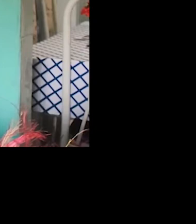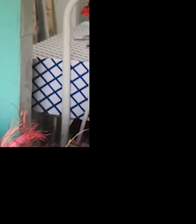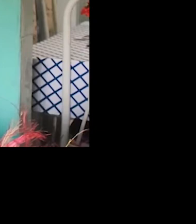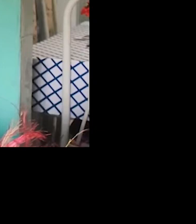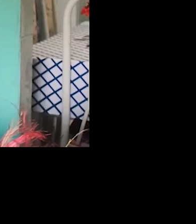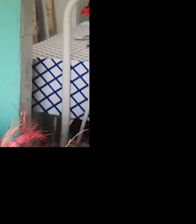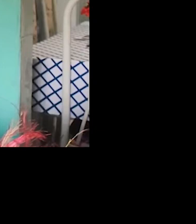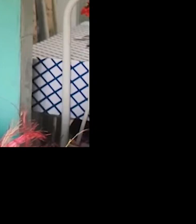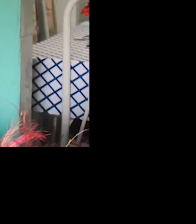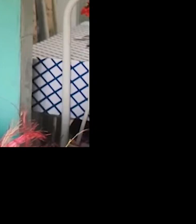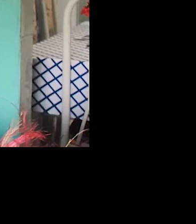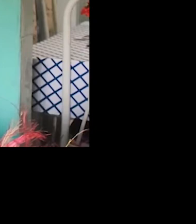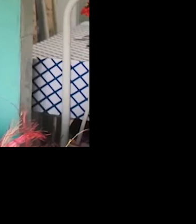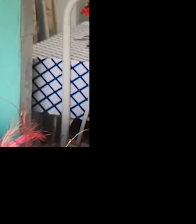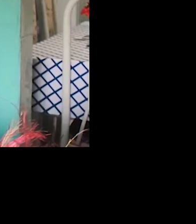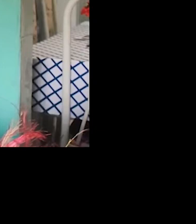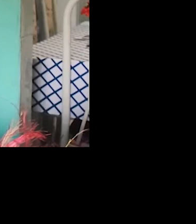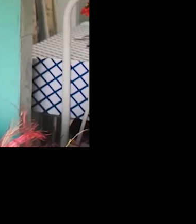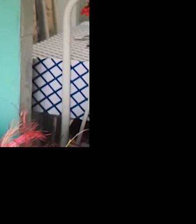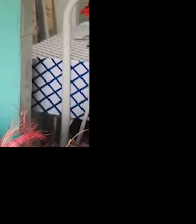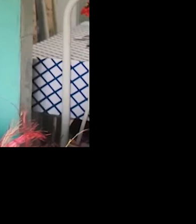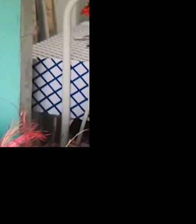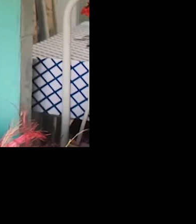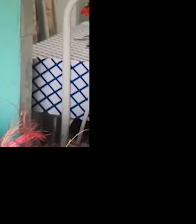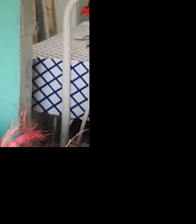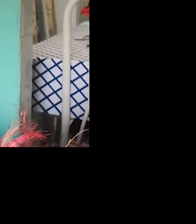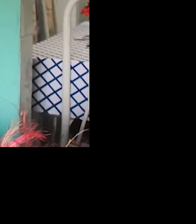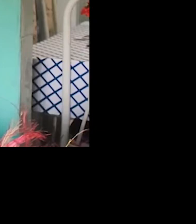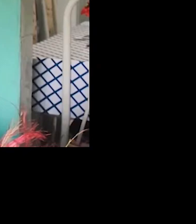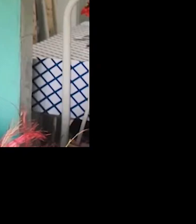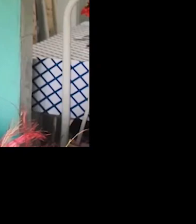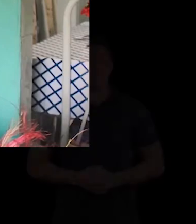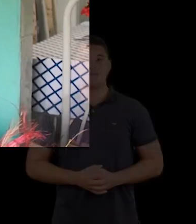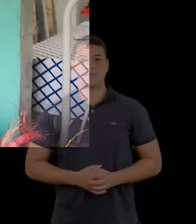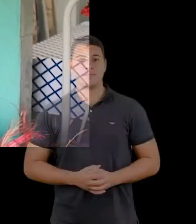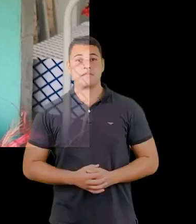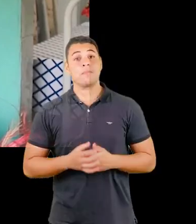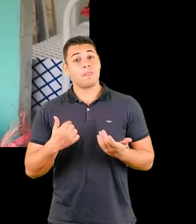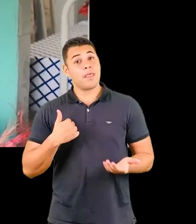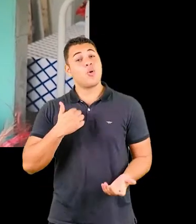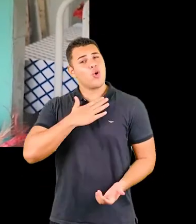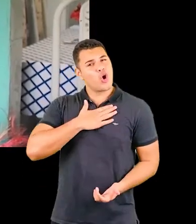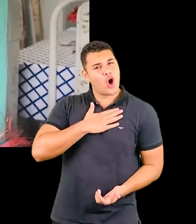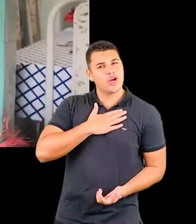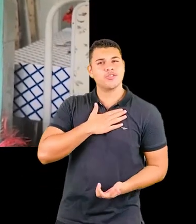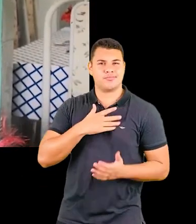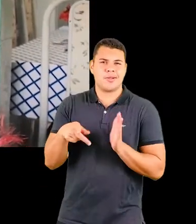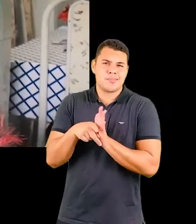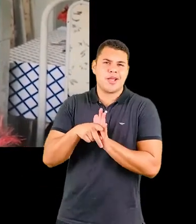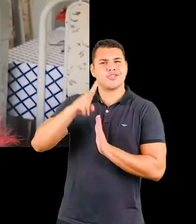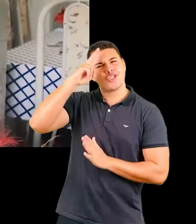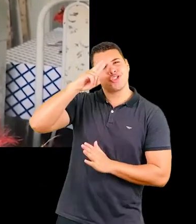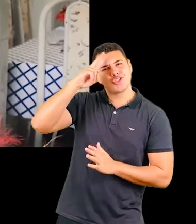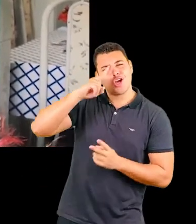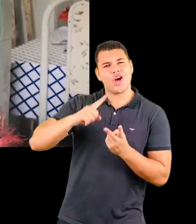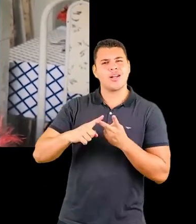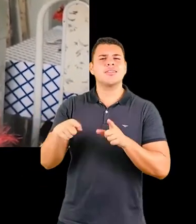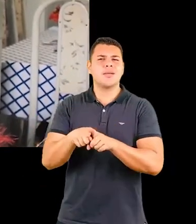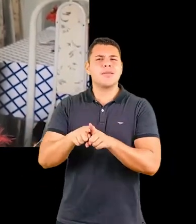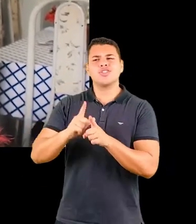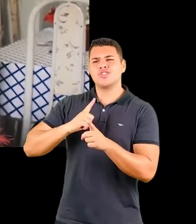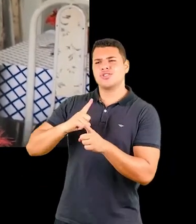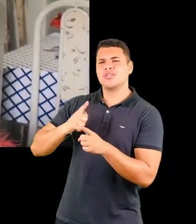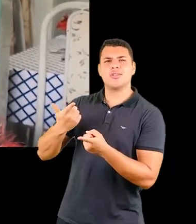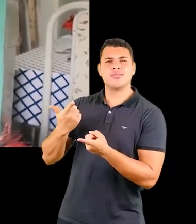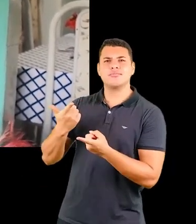tons verdes e pretos. Ela segura uma fantasia. Ao fundo, uma parede verde. Eu acho que os primeiros, os primeiros que formaram